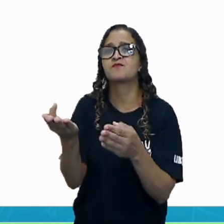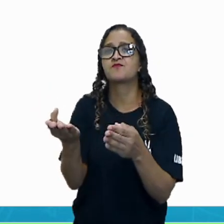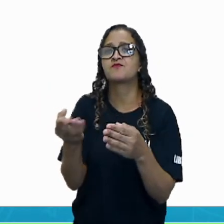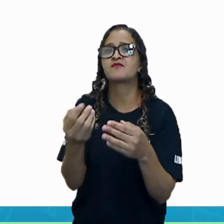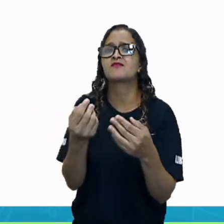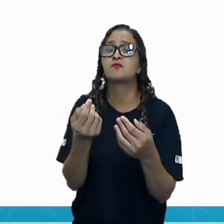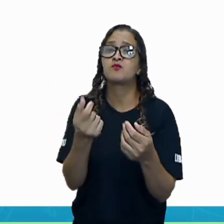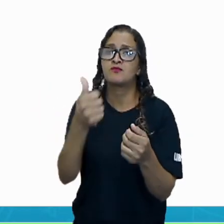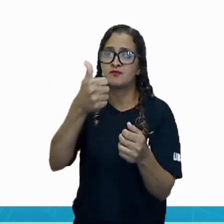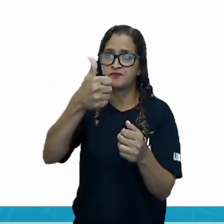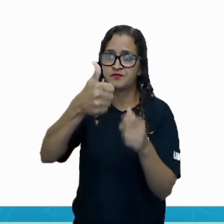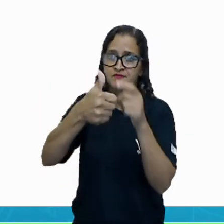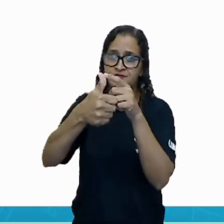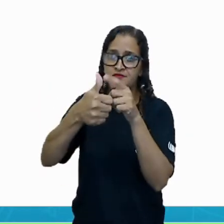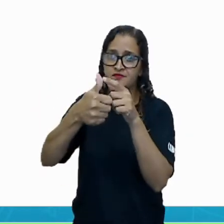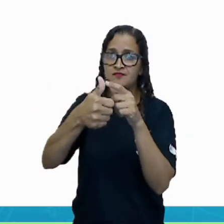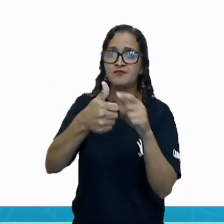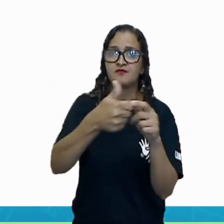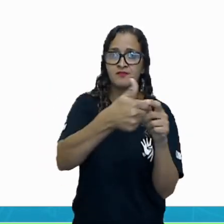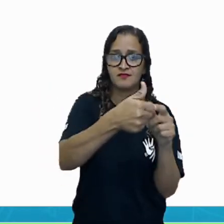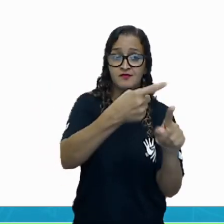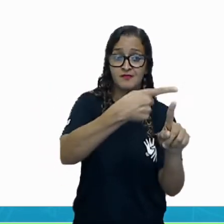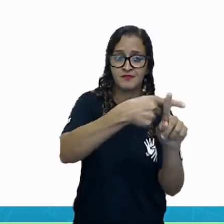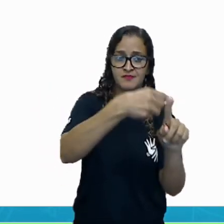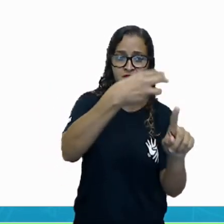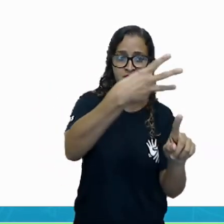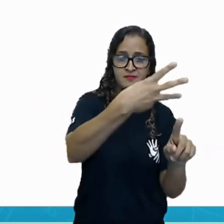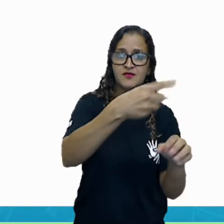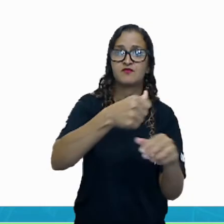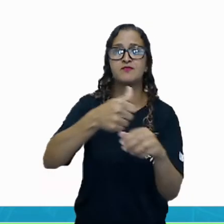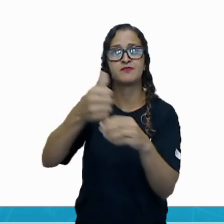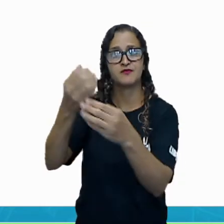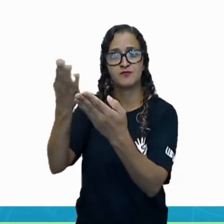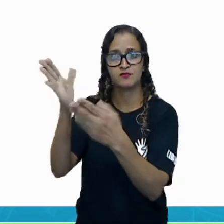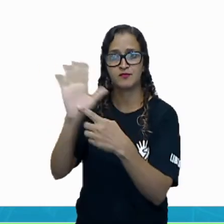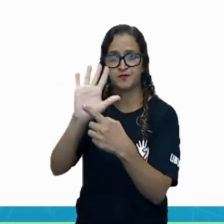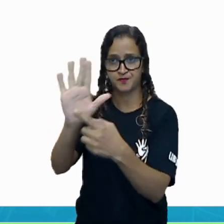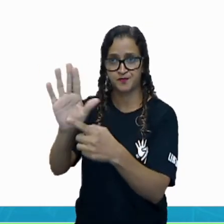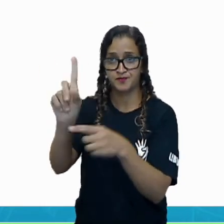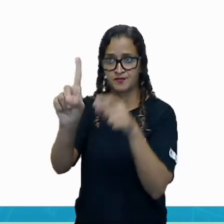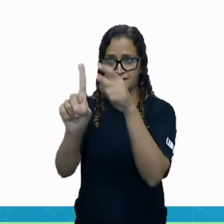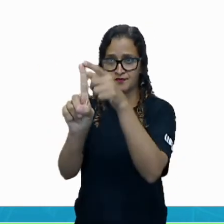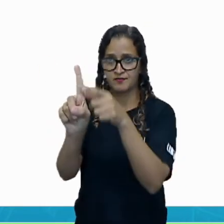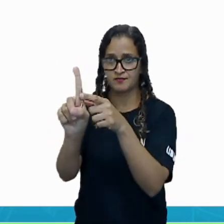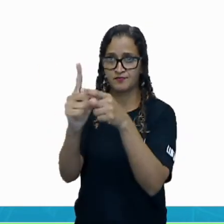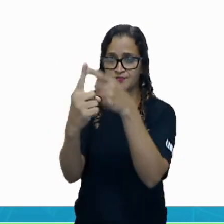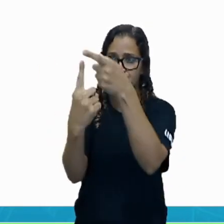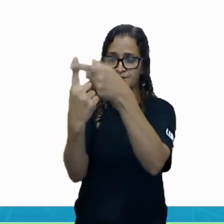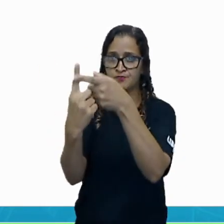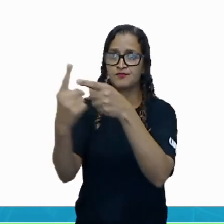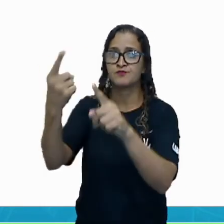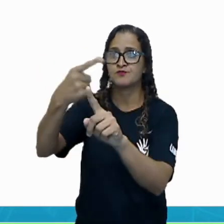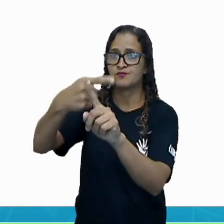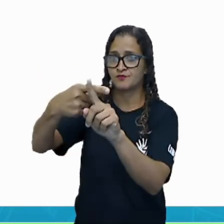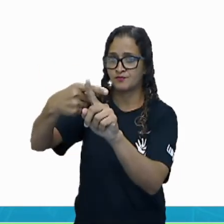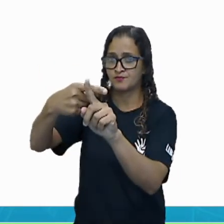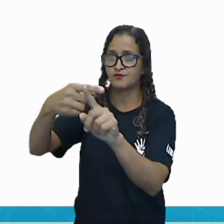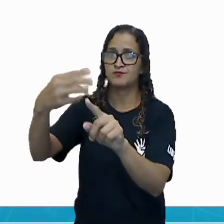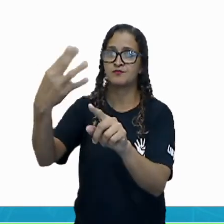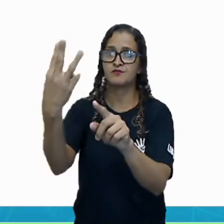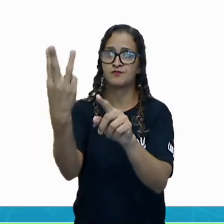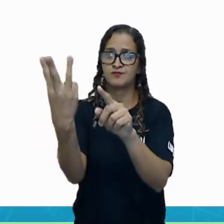dúvida da soma de 1 mais 3. 1, 2, 3. Vamos somar para ele?